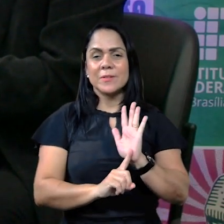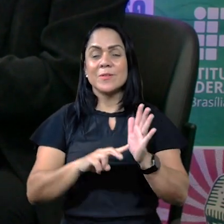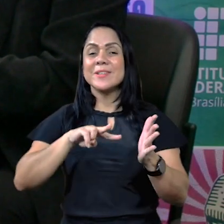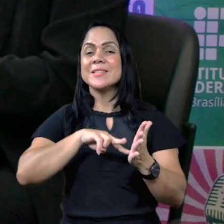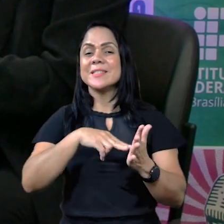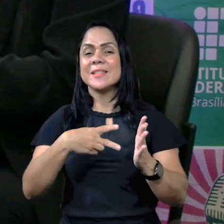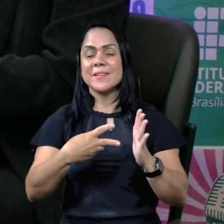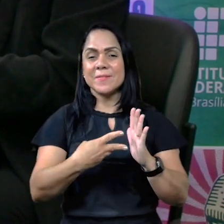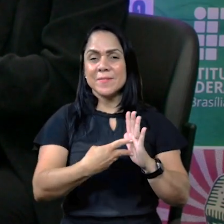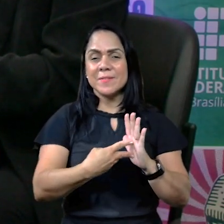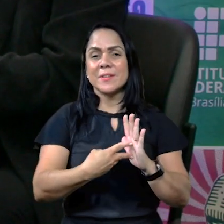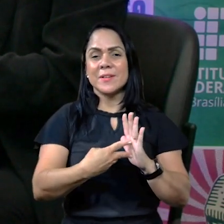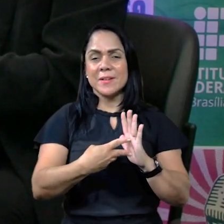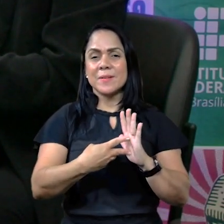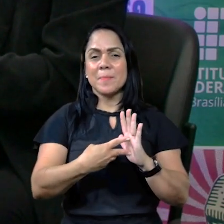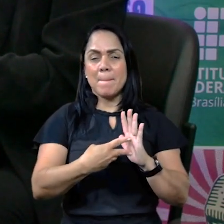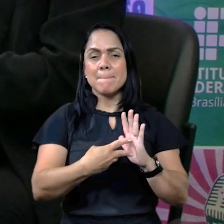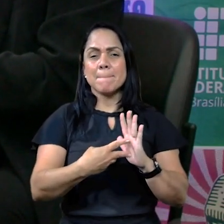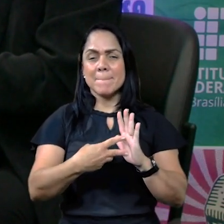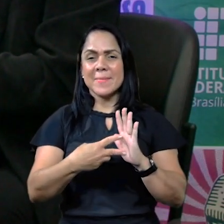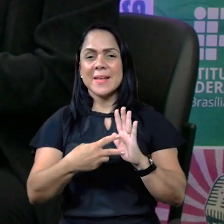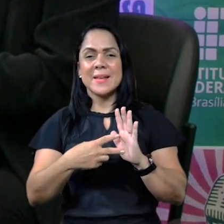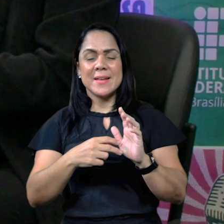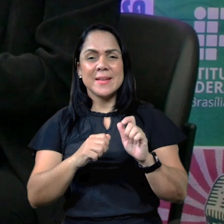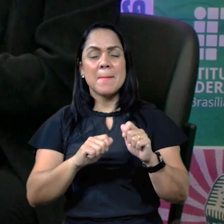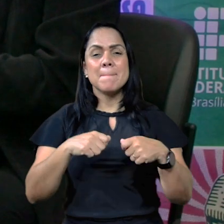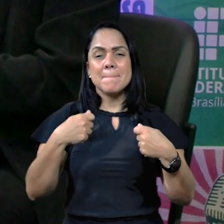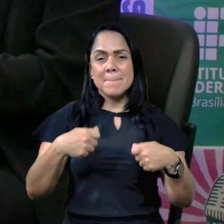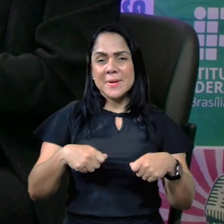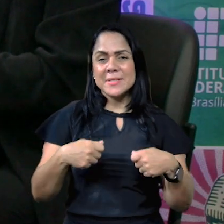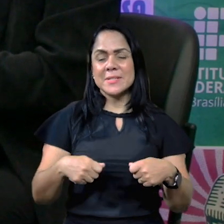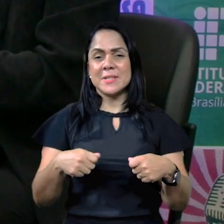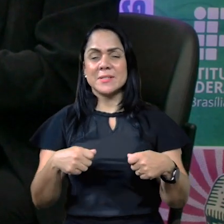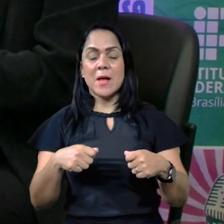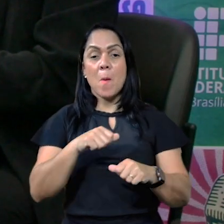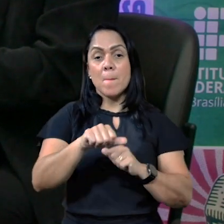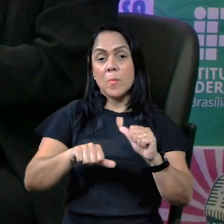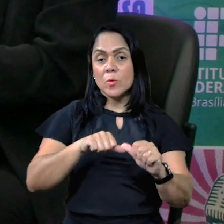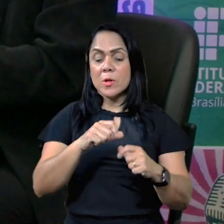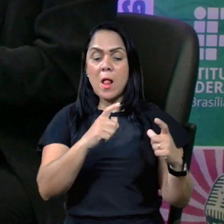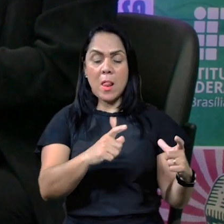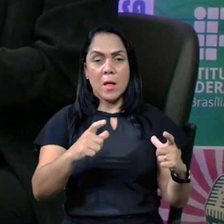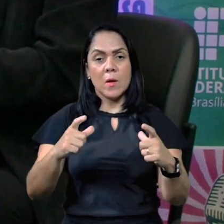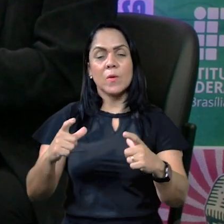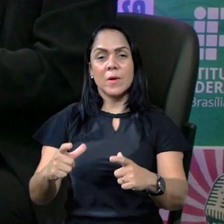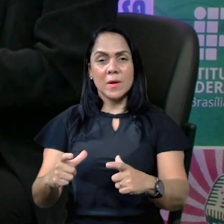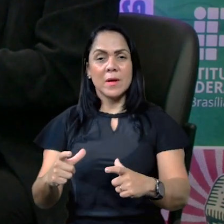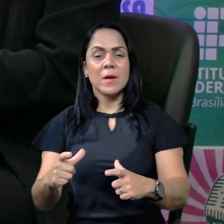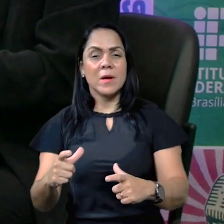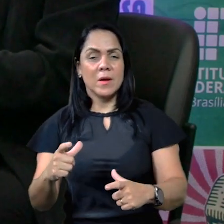e provavelmente aquilo dali desconstruiu alguns lugares comuns, aquilo dali desconstruiu